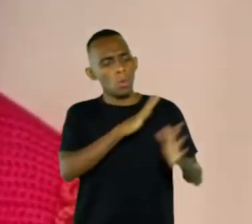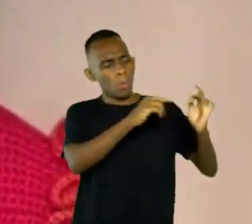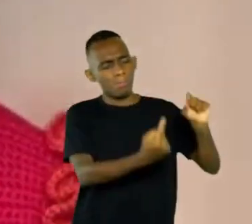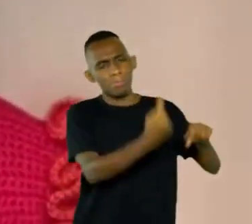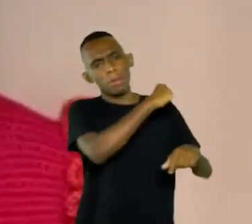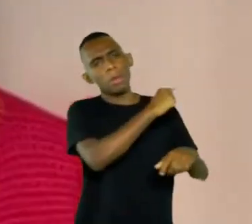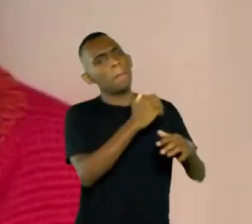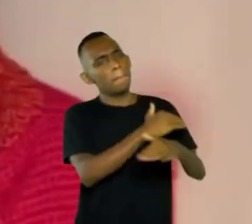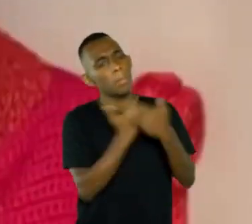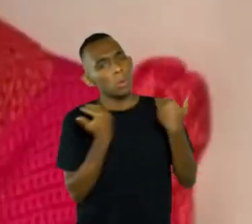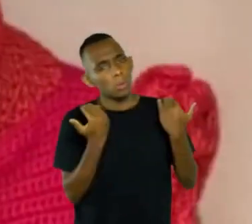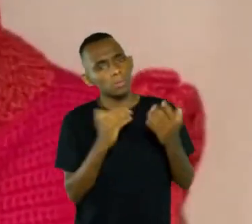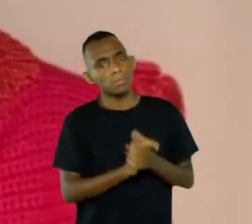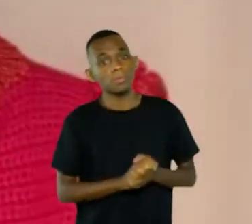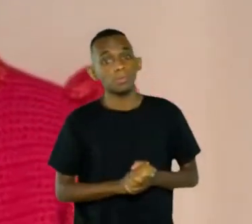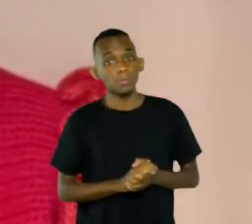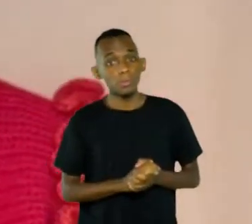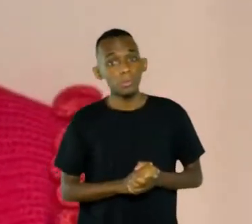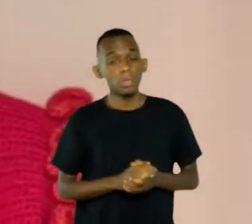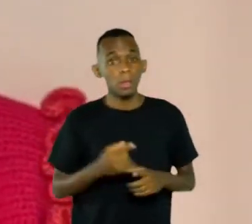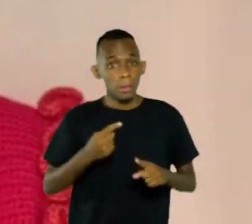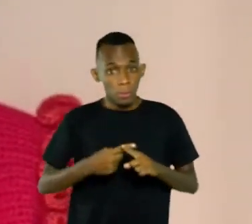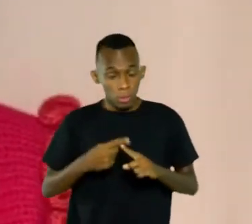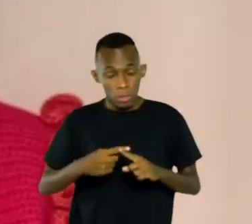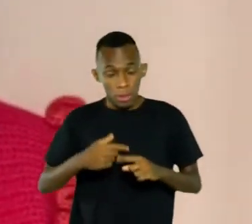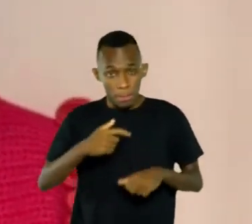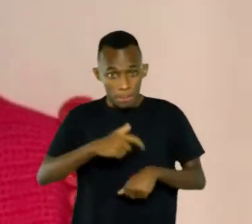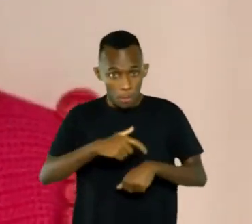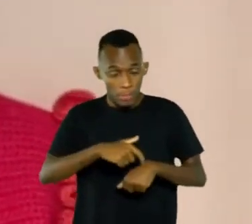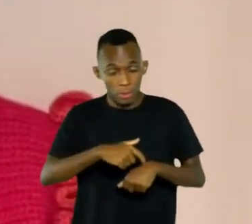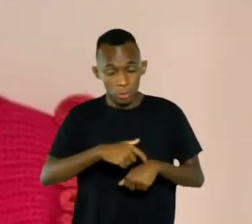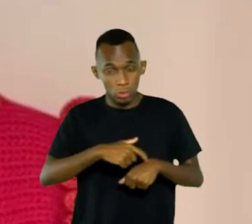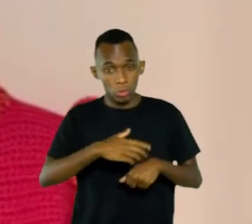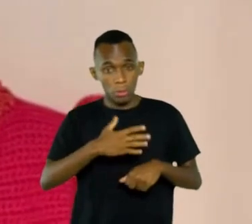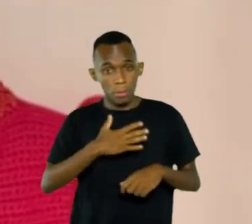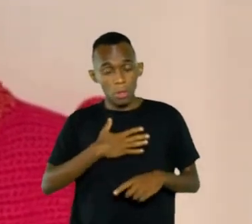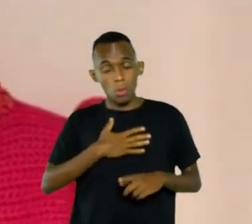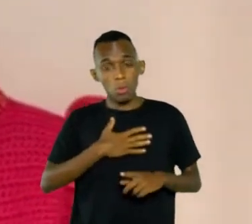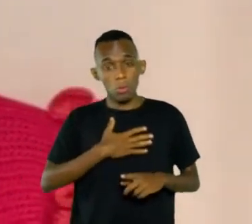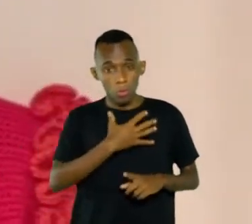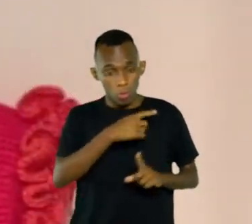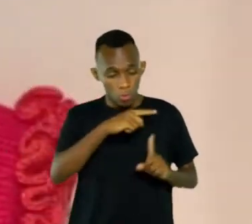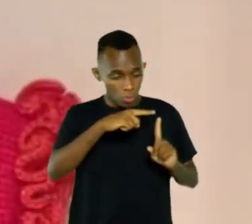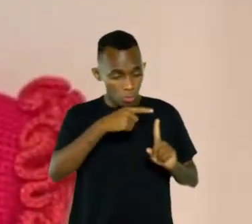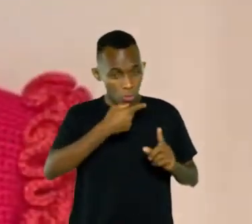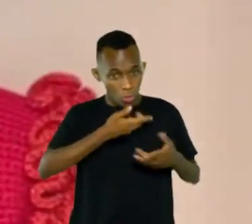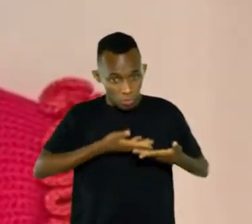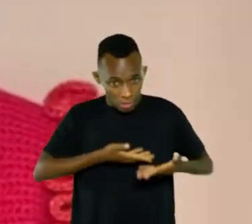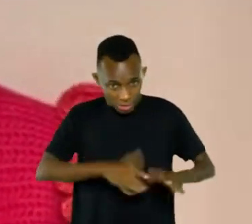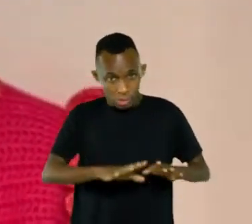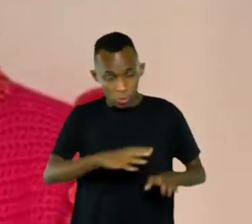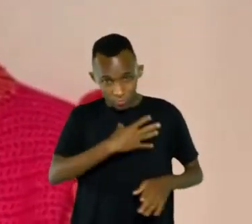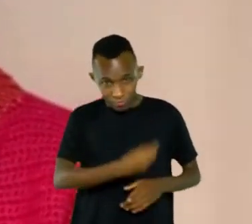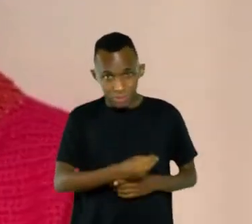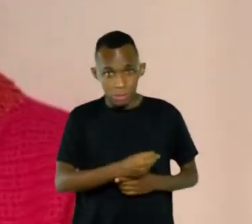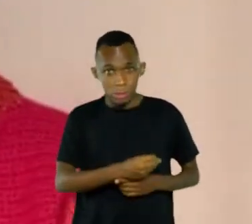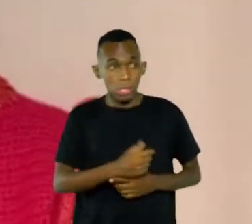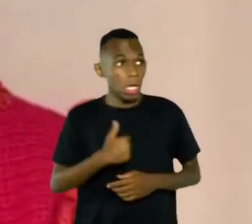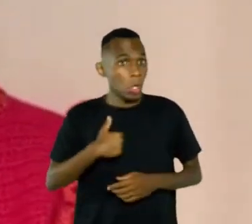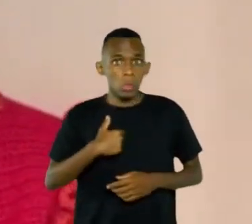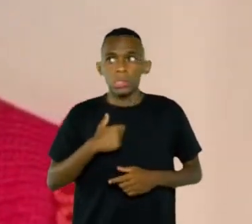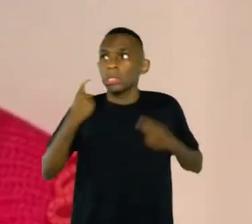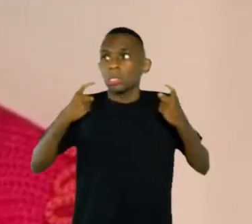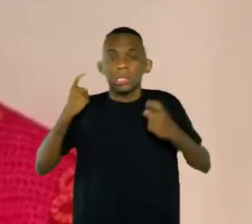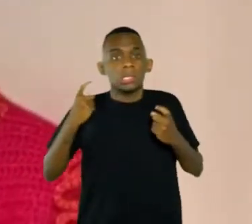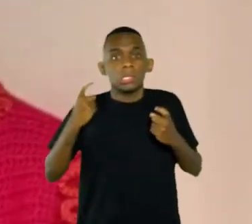porque quando o Fran nasceu, eu falava assim, quando o Gui morreu, eu falava, não posso morrer, né? Porque o menino já não tem pai, então eu